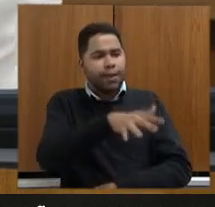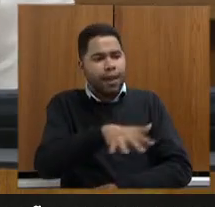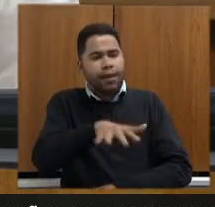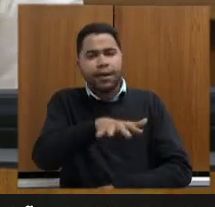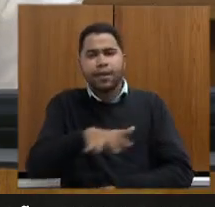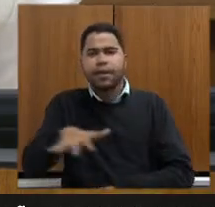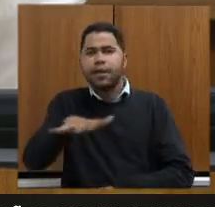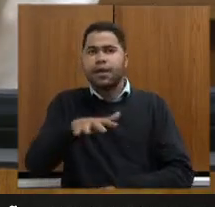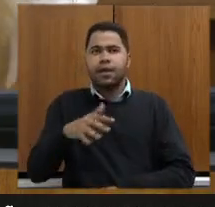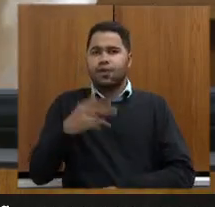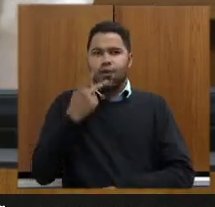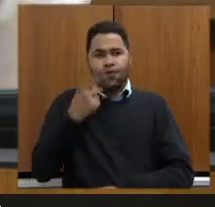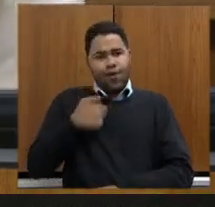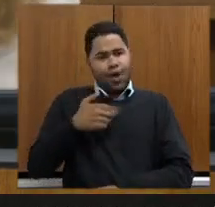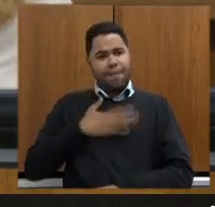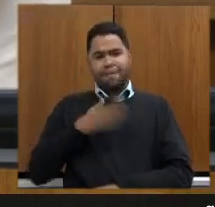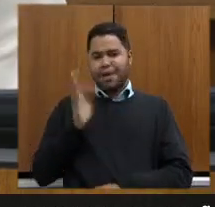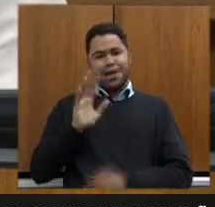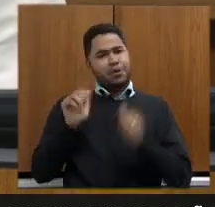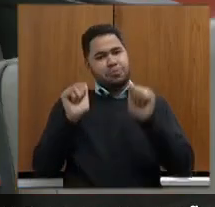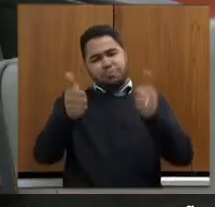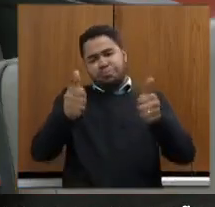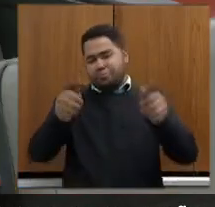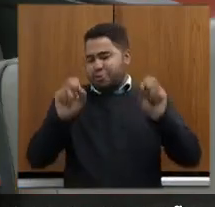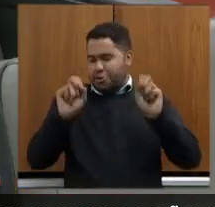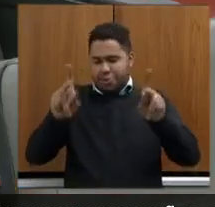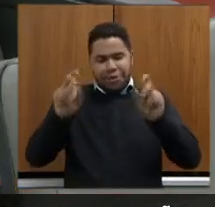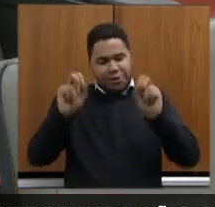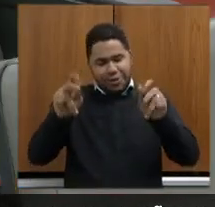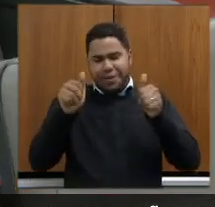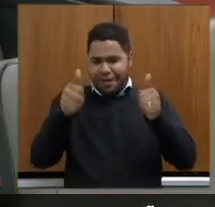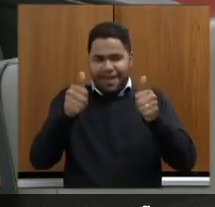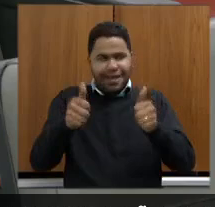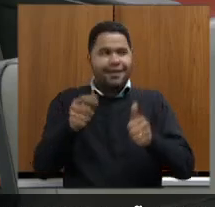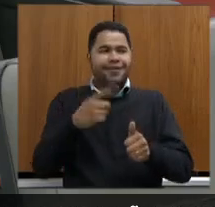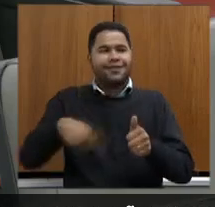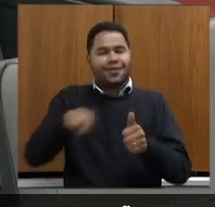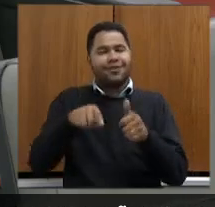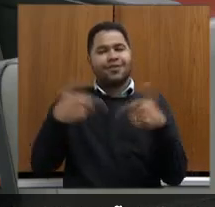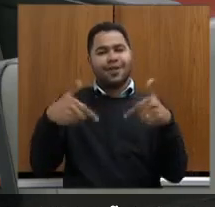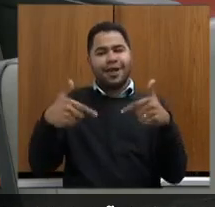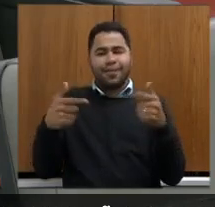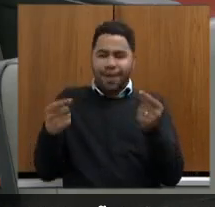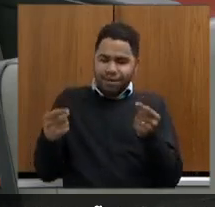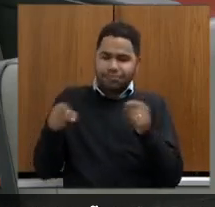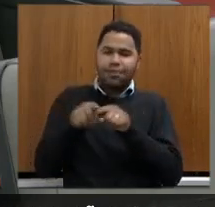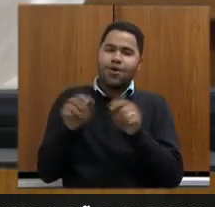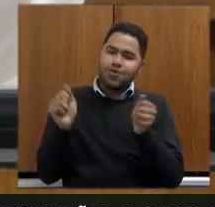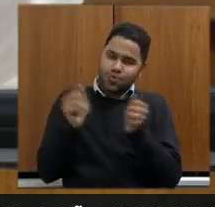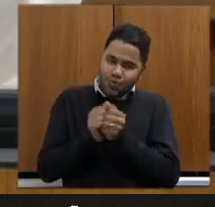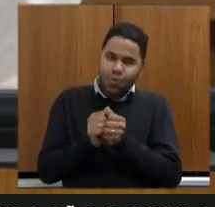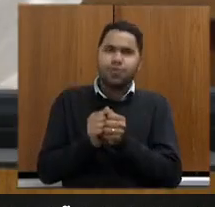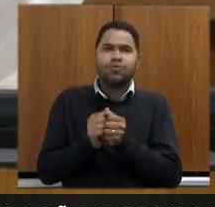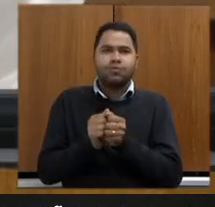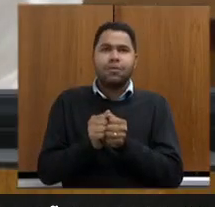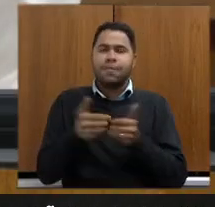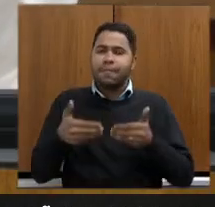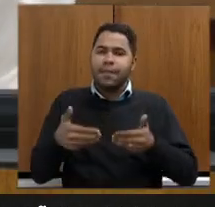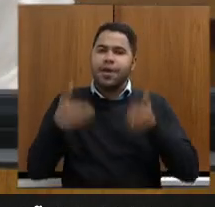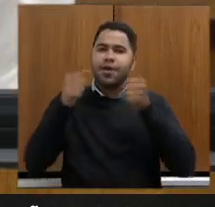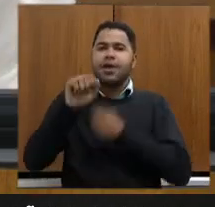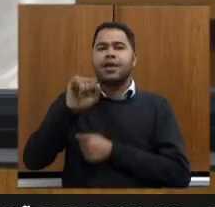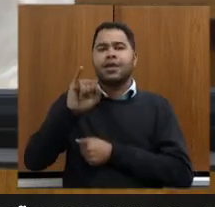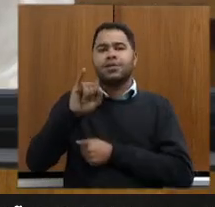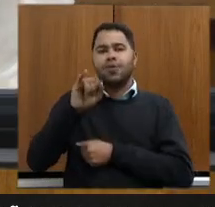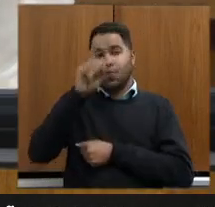não cito as minhas não mas está tudo bem agora a gente né Tem trabalhado no antro da Seplag reforçando a melhoria no